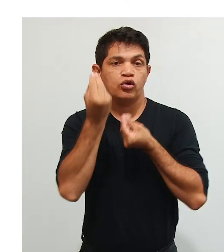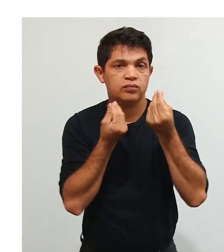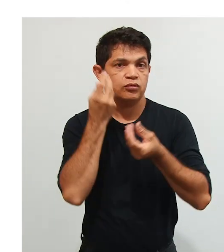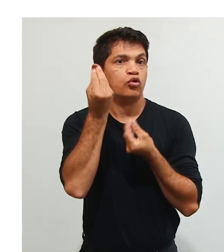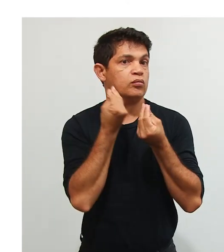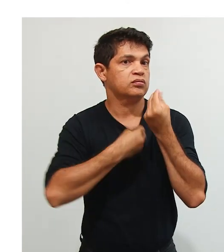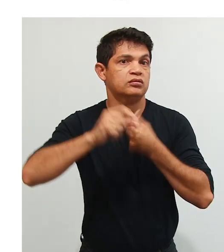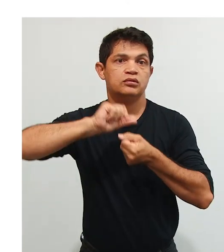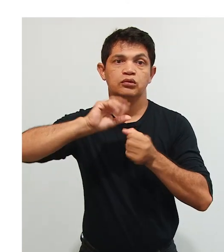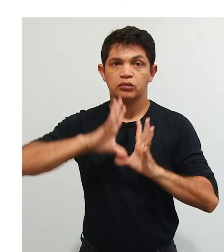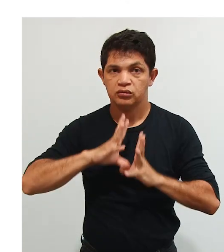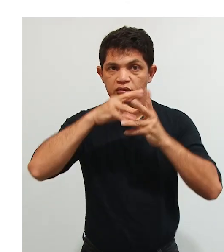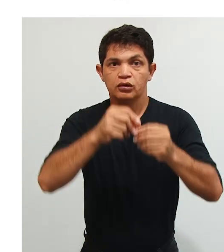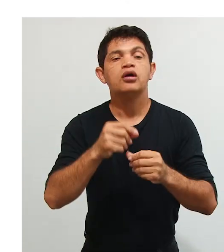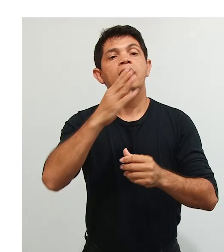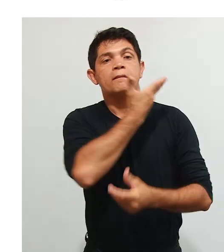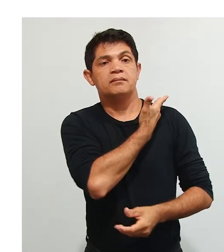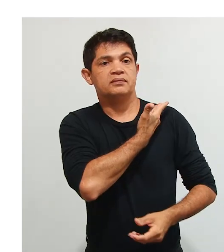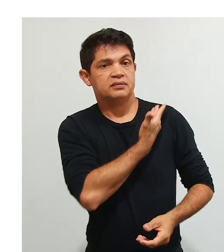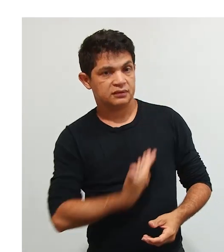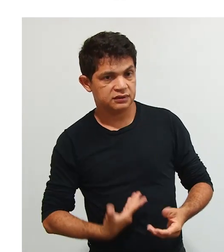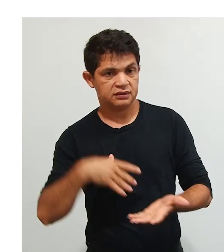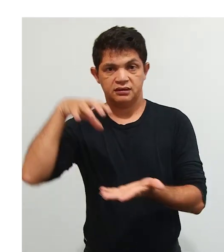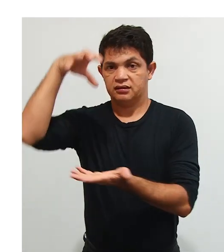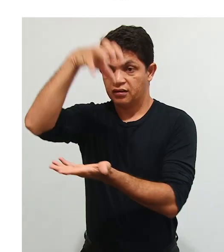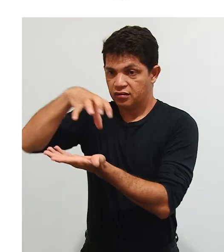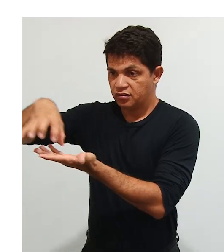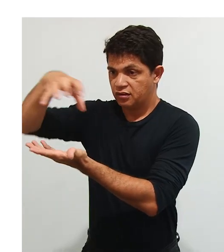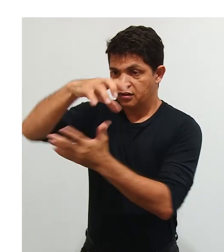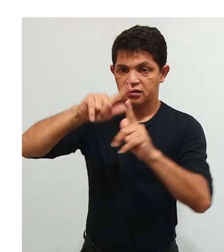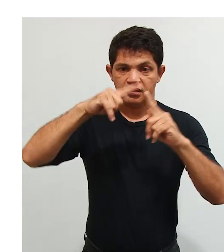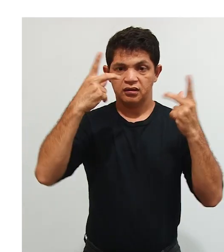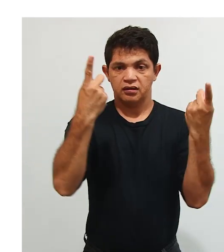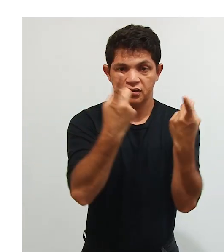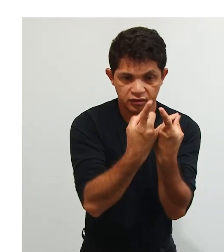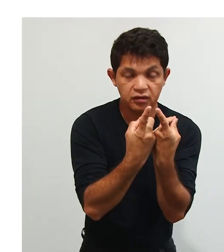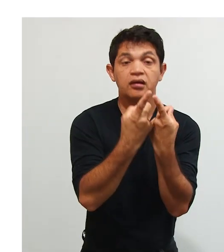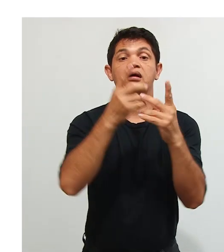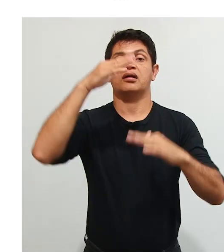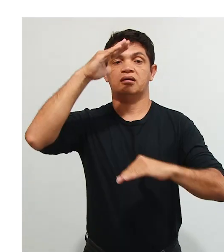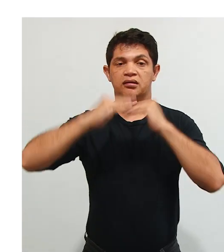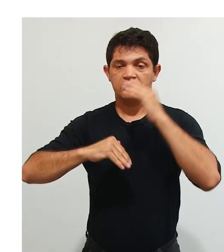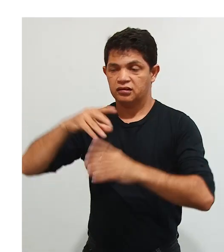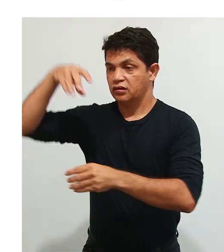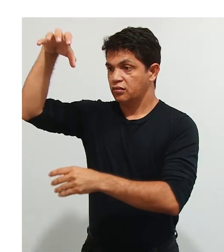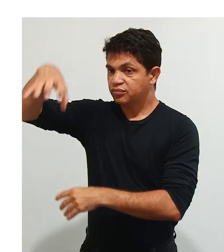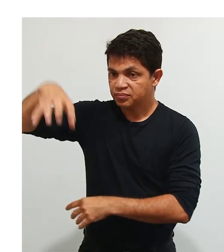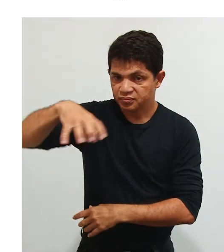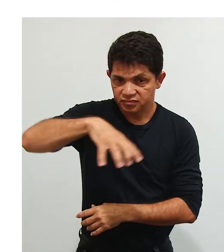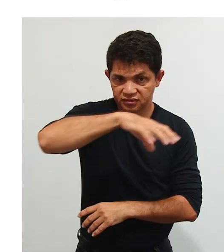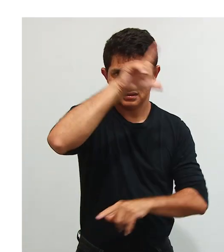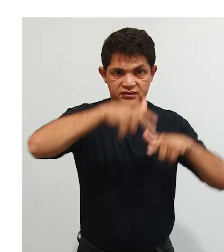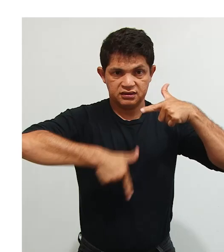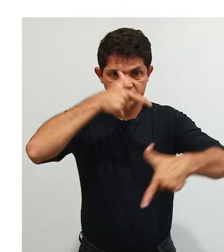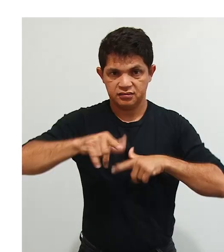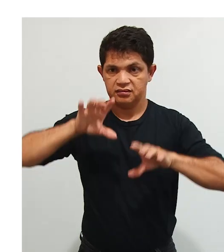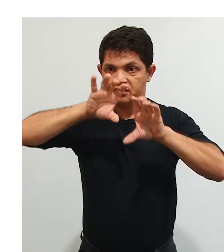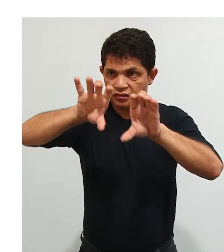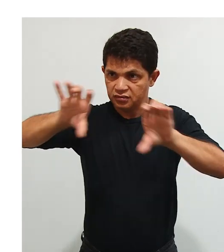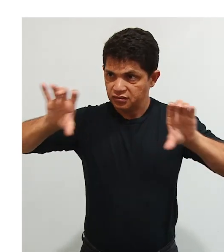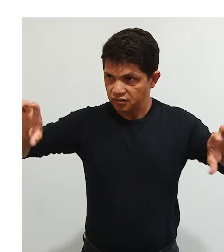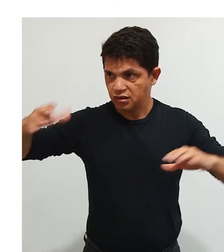e não seria diferente no setor público, né? Uma comunicação assertiva, clara,